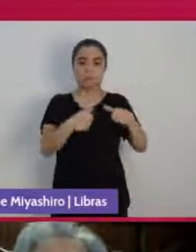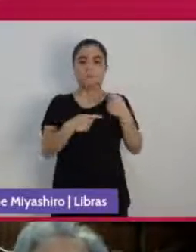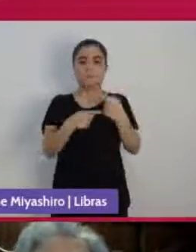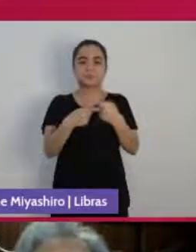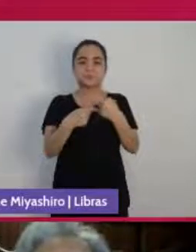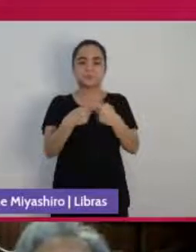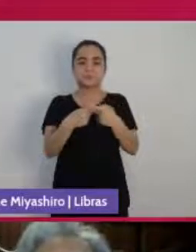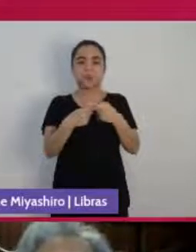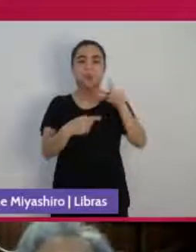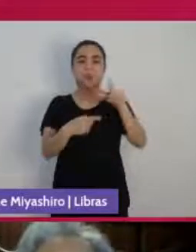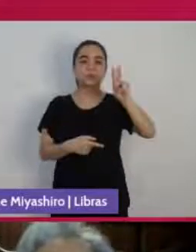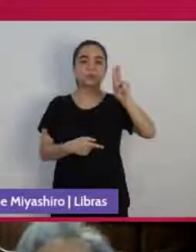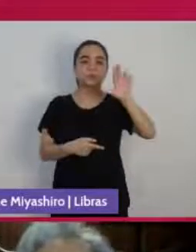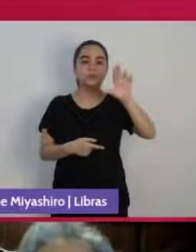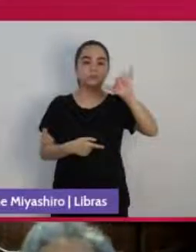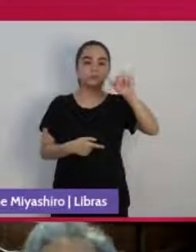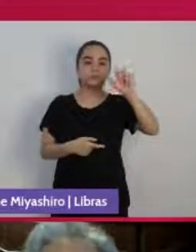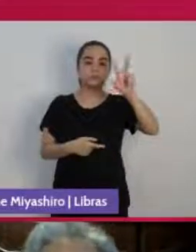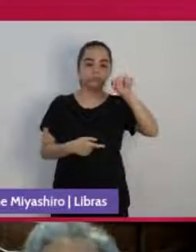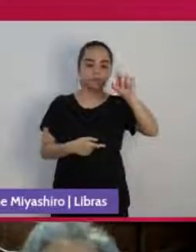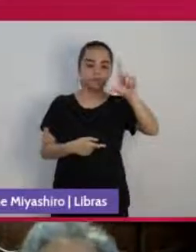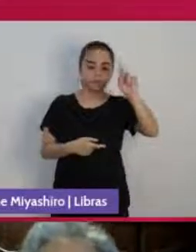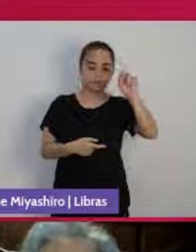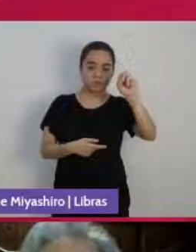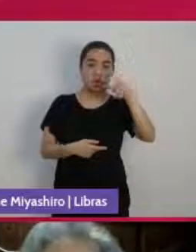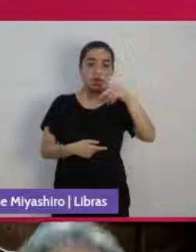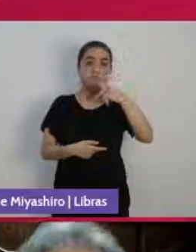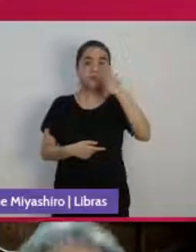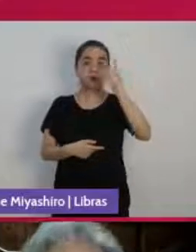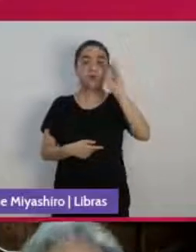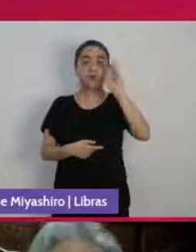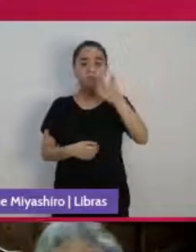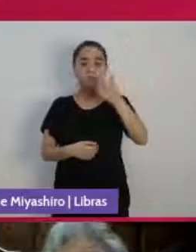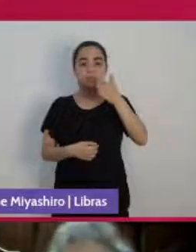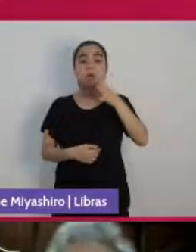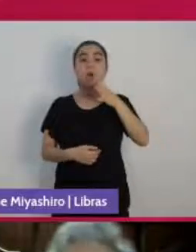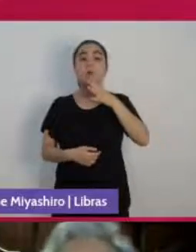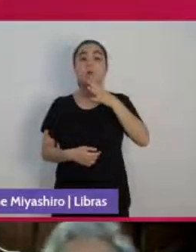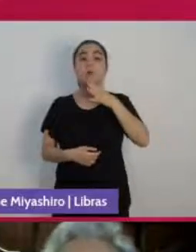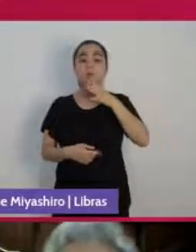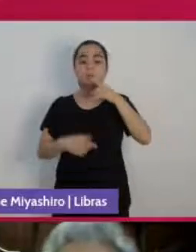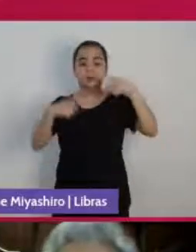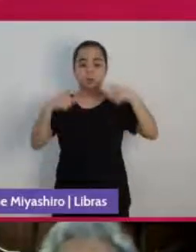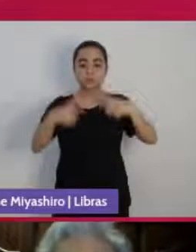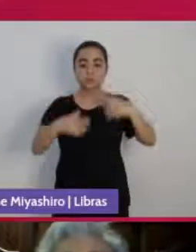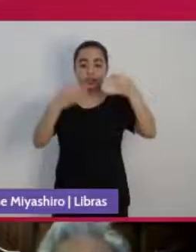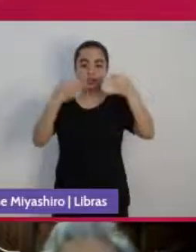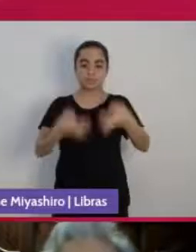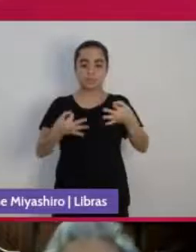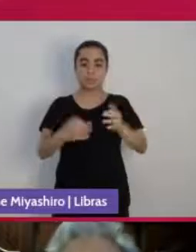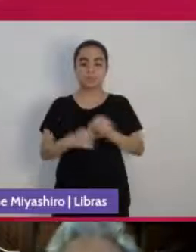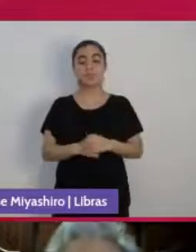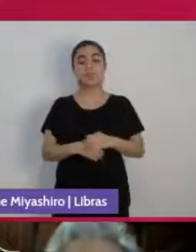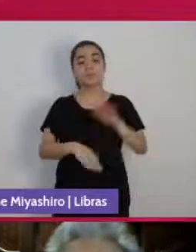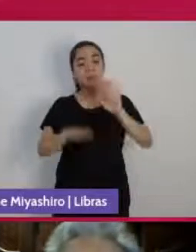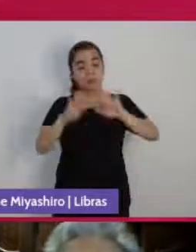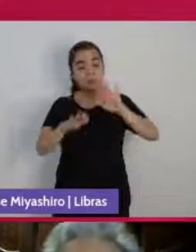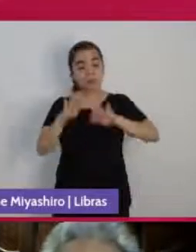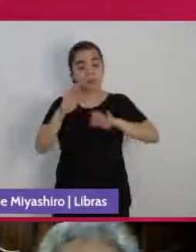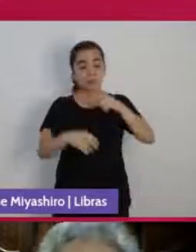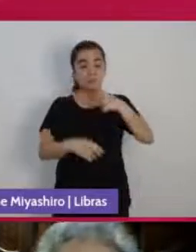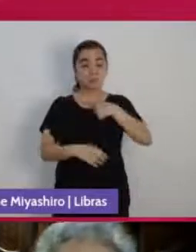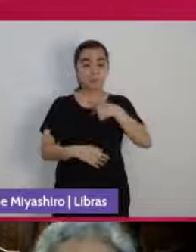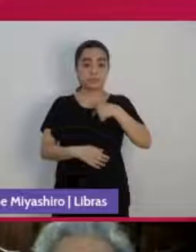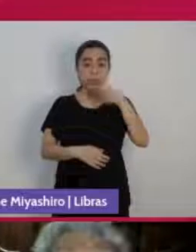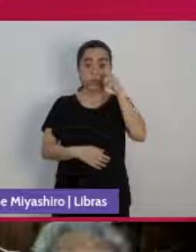Lucivaldo falou, conhecimento do lugar correto. Tem umas coisas que eu vejo o pessoal